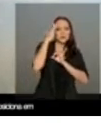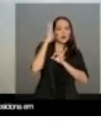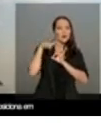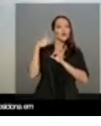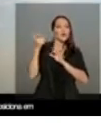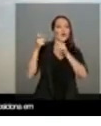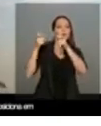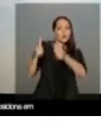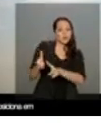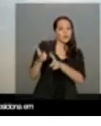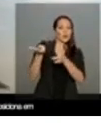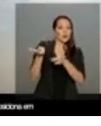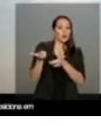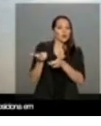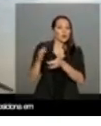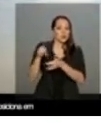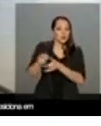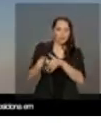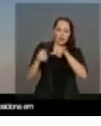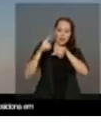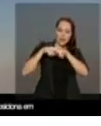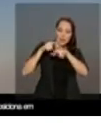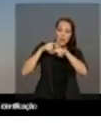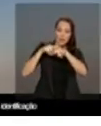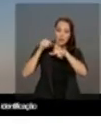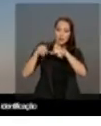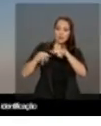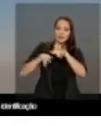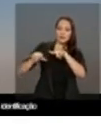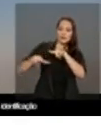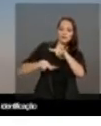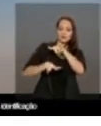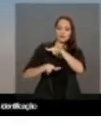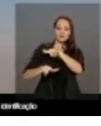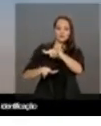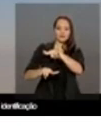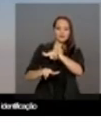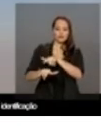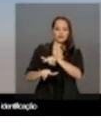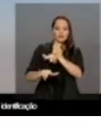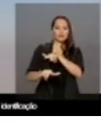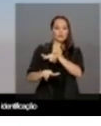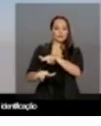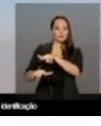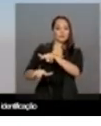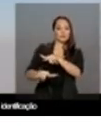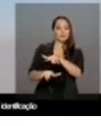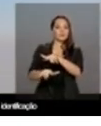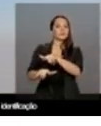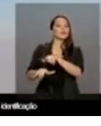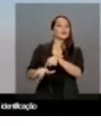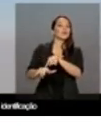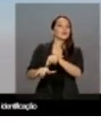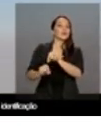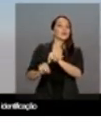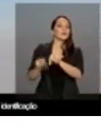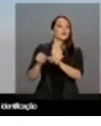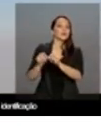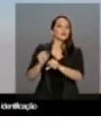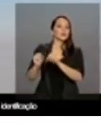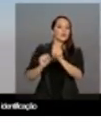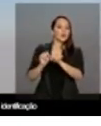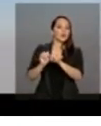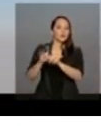posição discreta na qual o caçador se posiciona em um ponto cego da aeronave interceptada, realizando assim